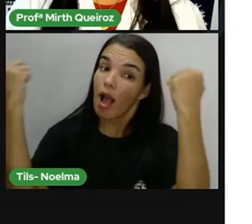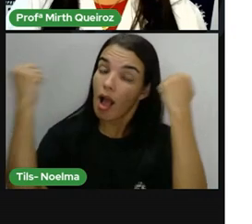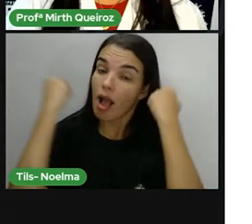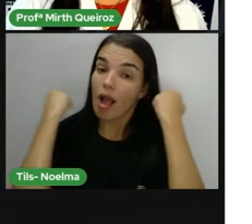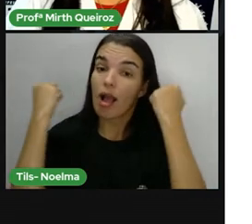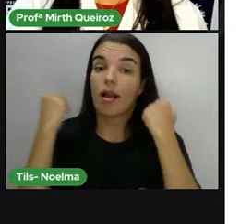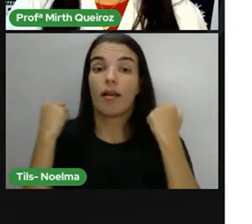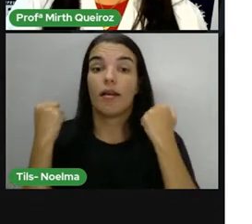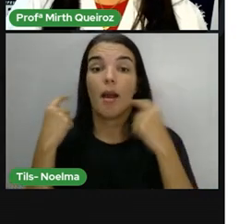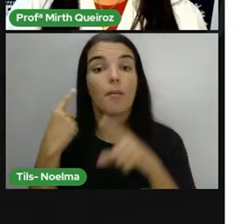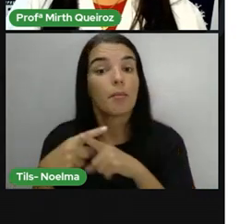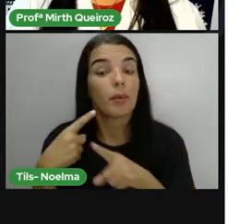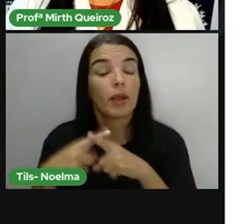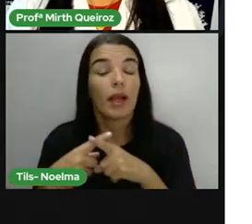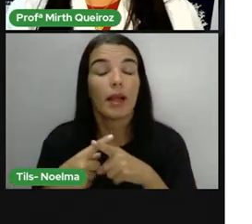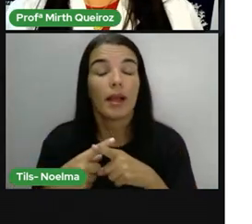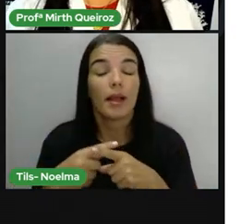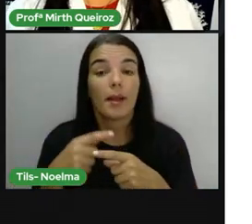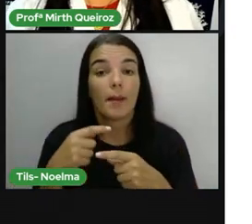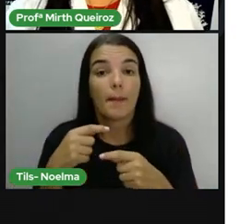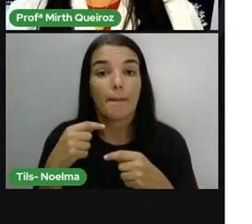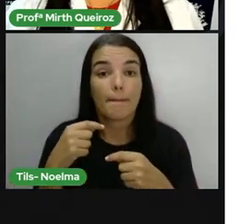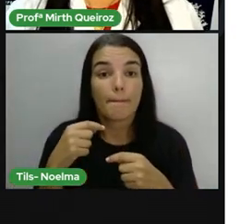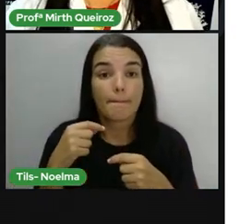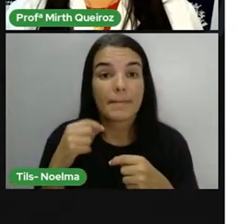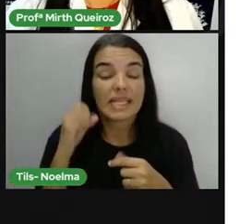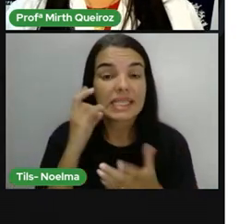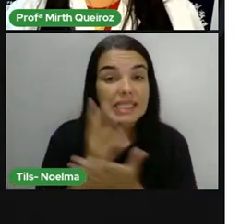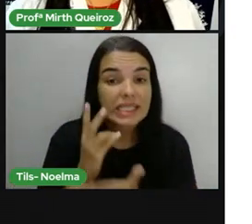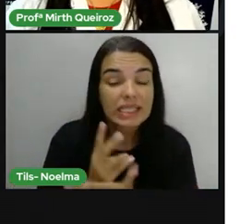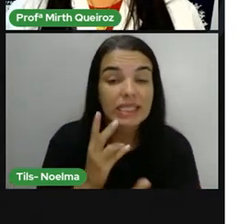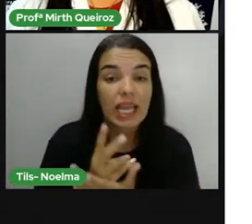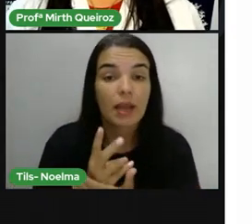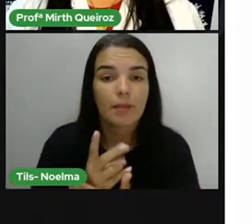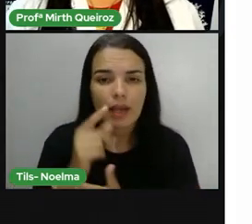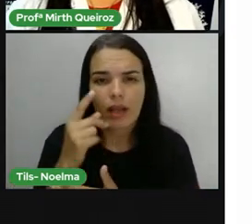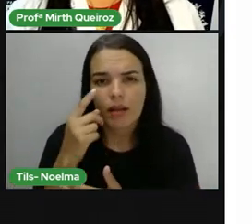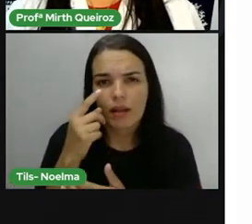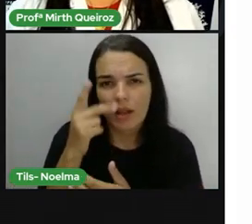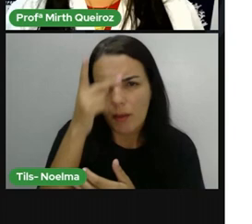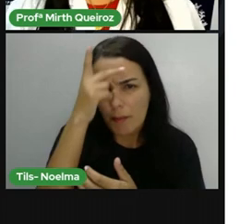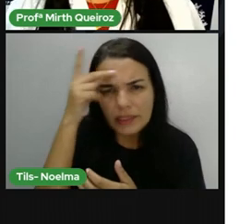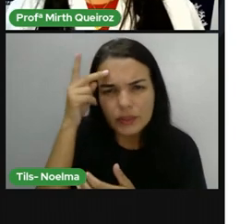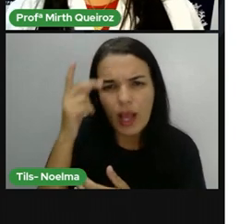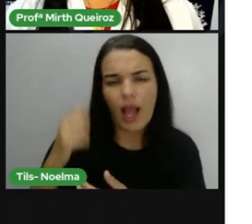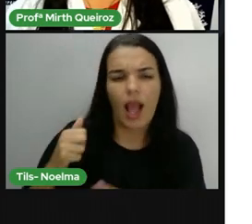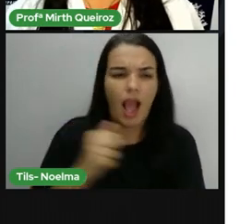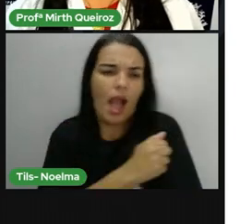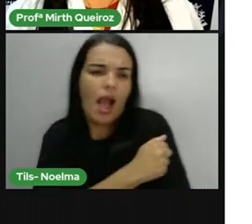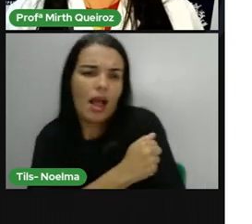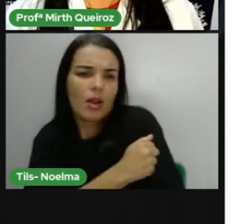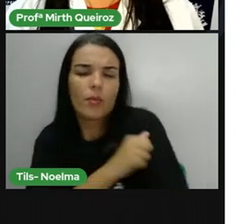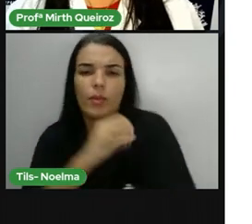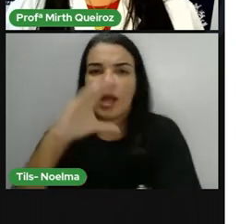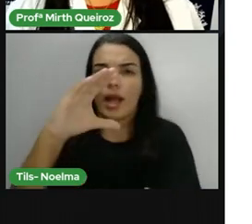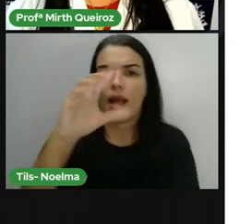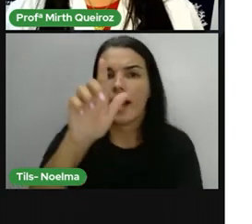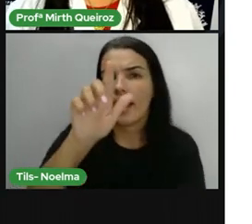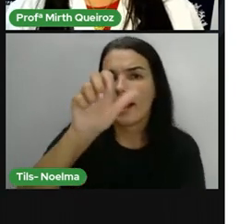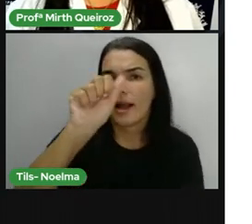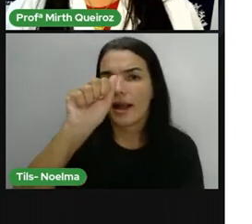eu volto a falar o que foi comentado, né, foi questionado aqui. Acho que foi por Clara, né? Sobre o porquê das